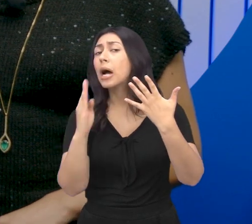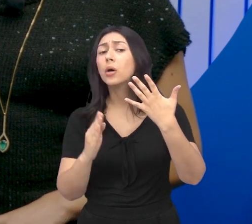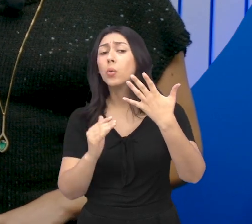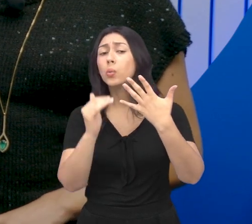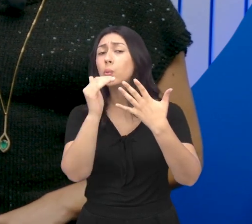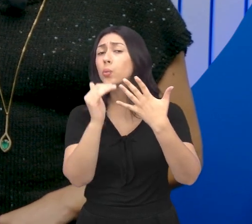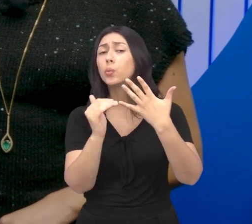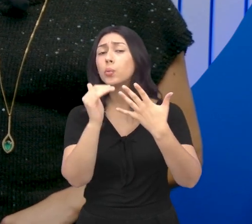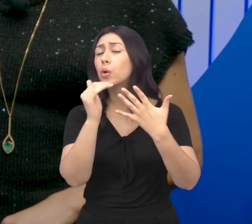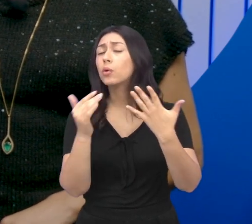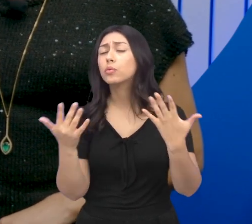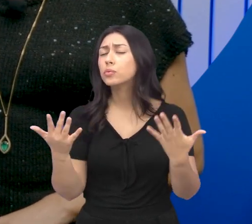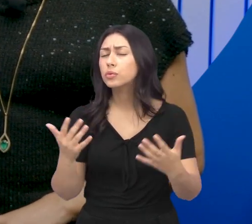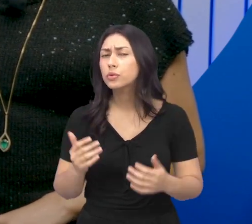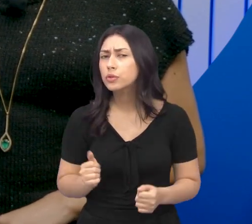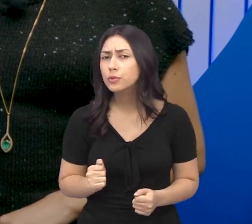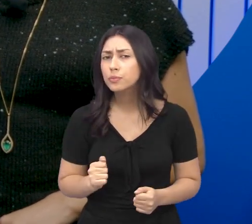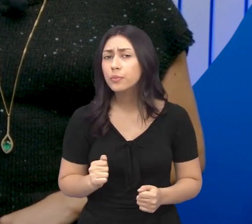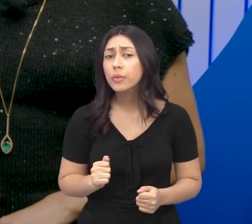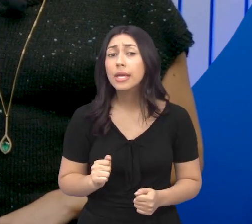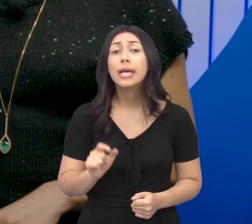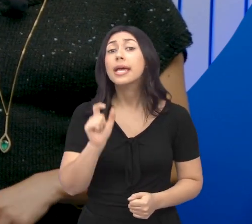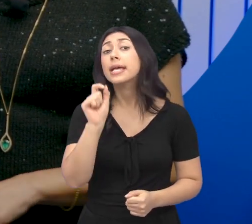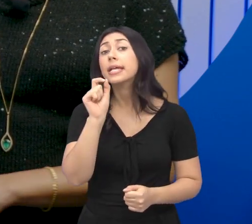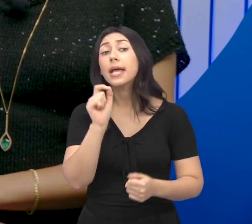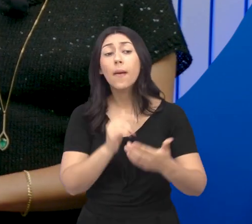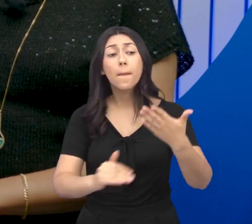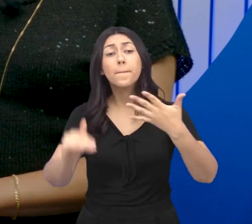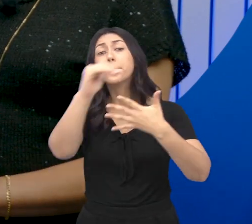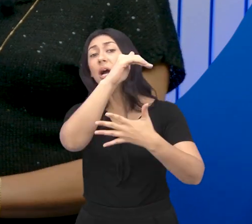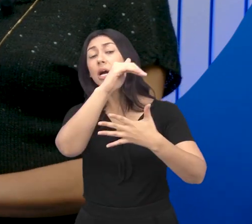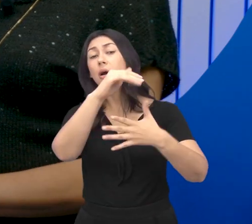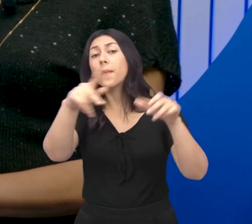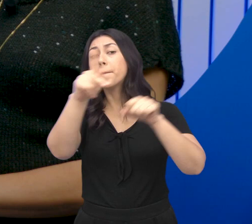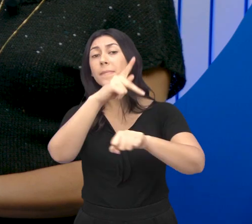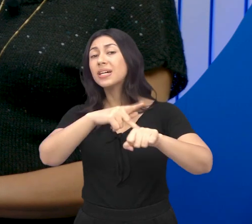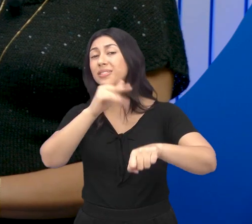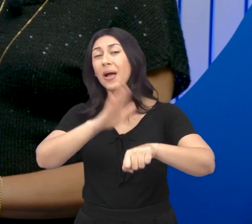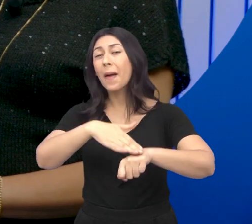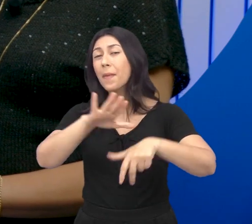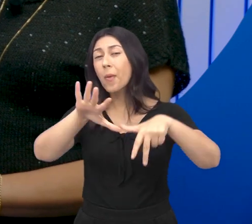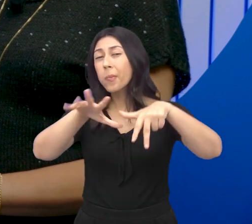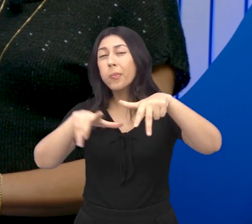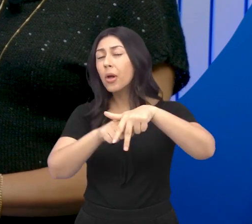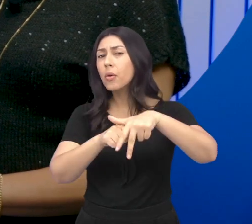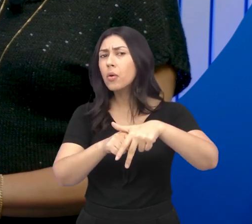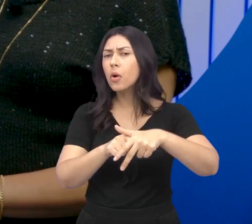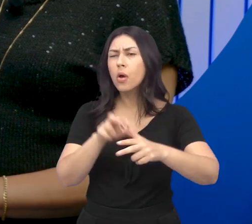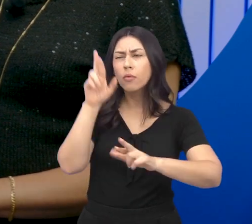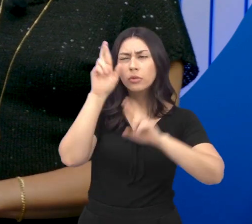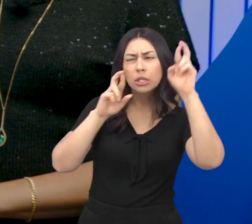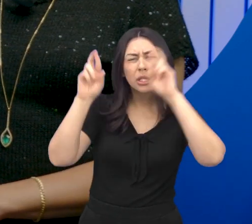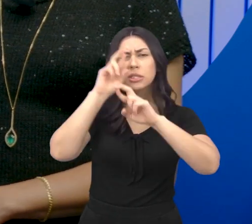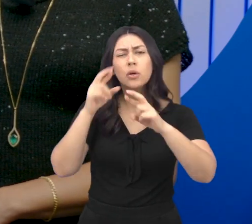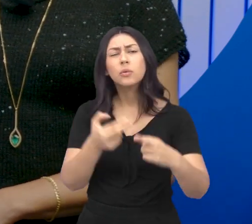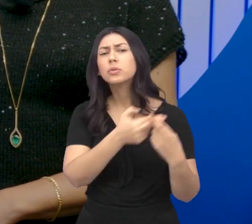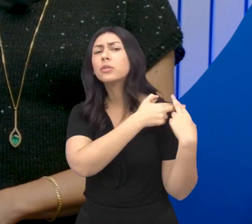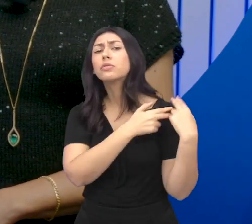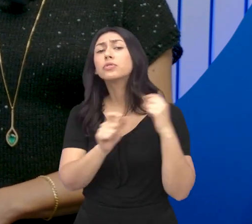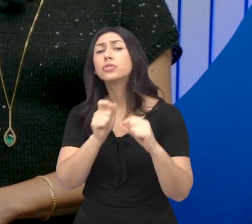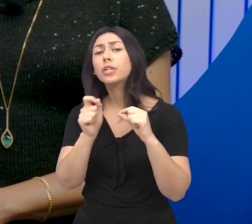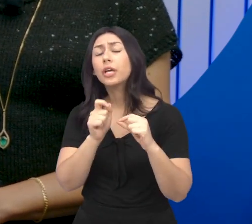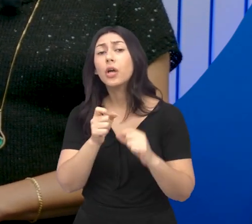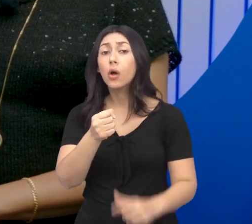de Percepção da Corrupção? Qual o país que lidera esse ranking e fica a cargo de quais órgãos a fiscalização?